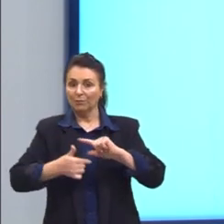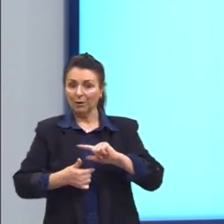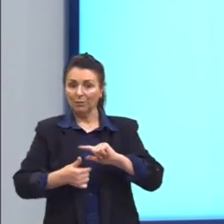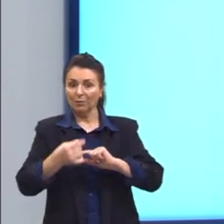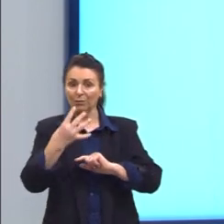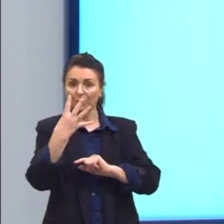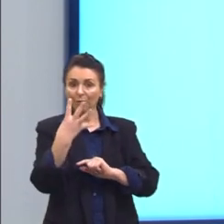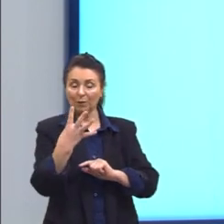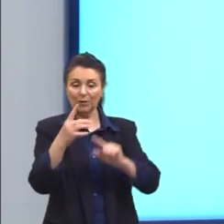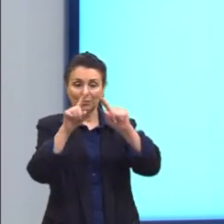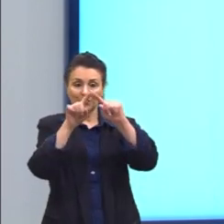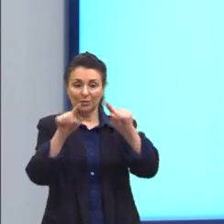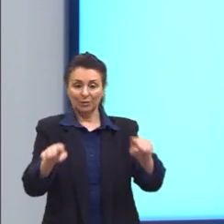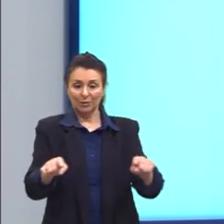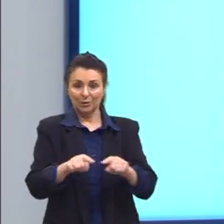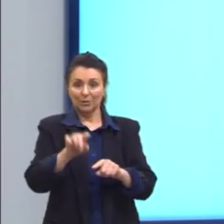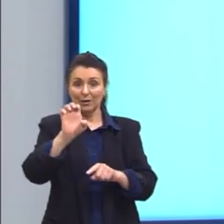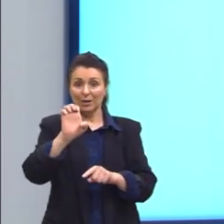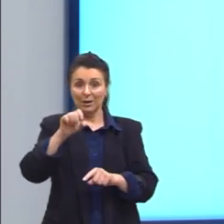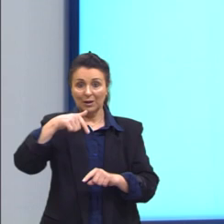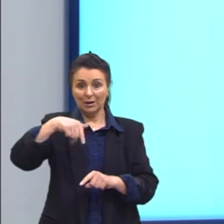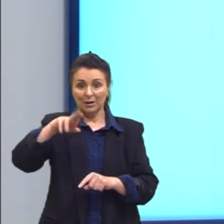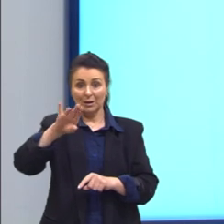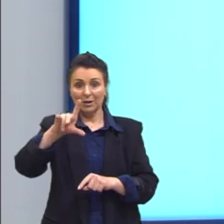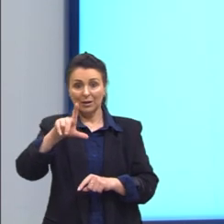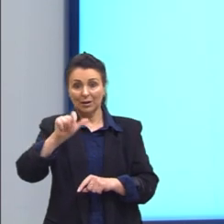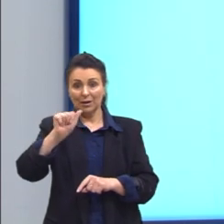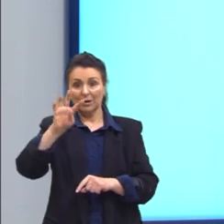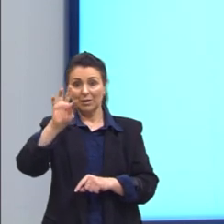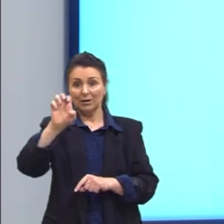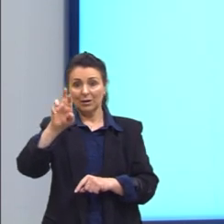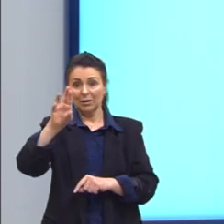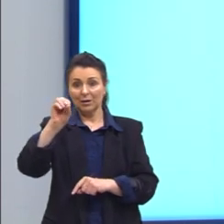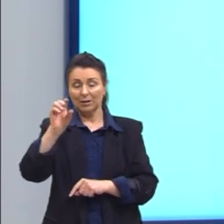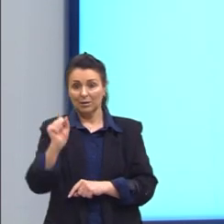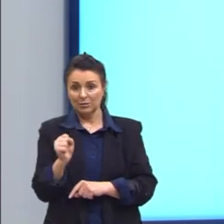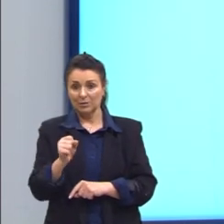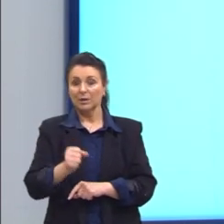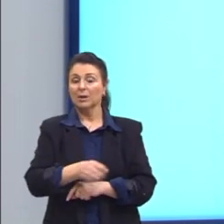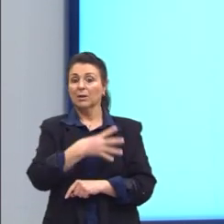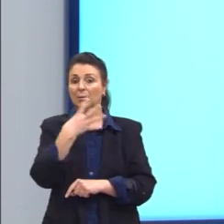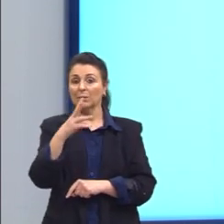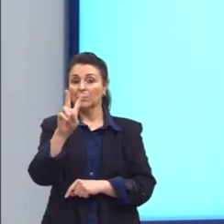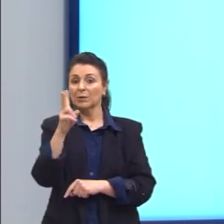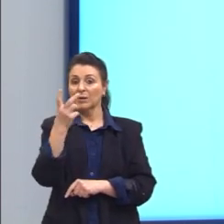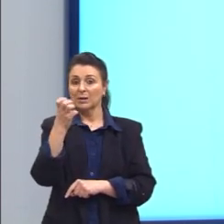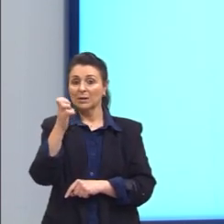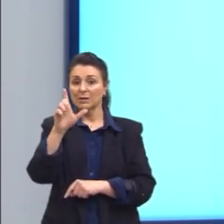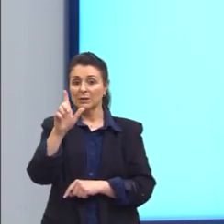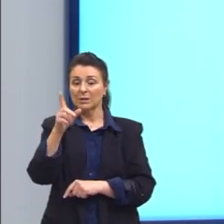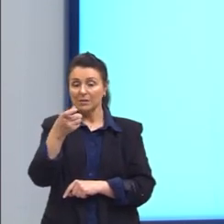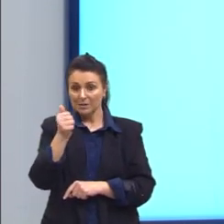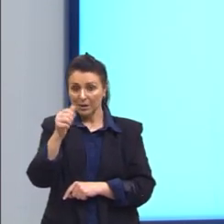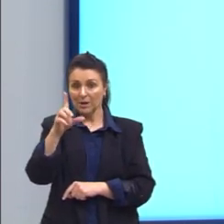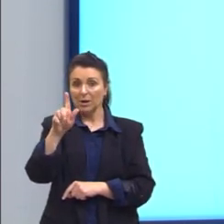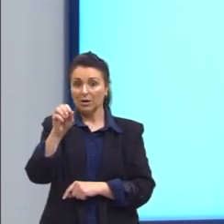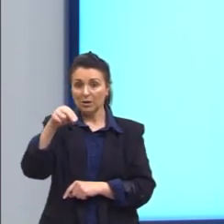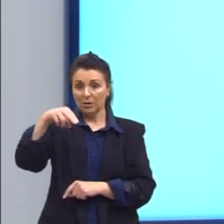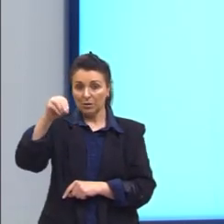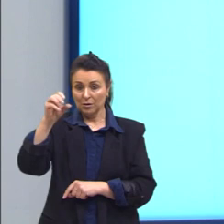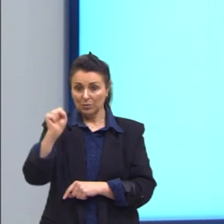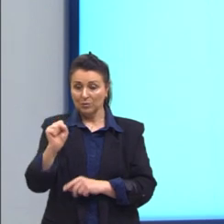4 triângulos equiláteros e quatro hexagonais regulares Onde é que estão as suas figuras